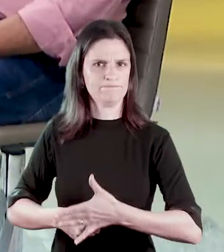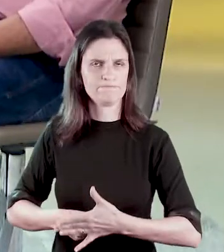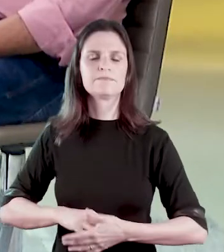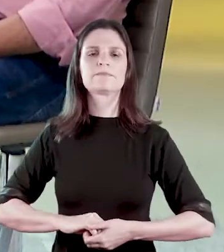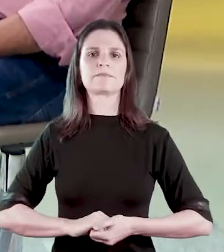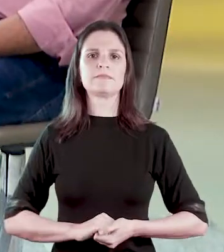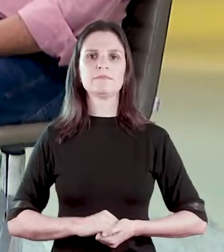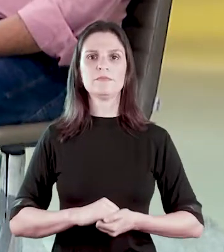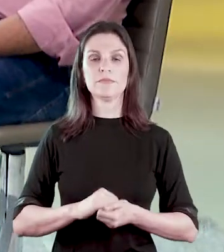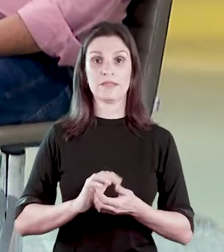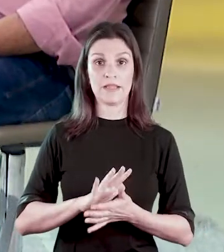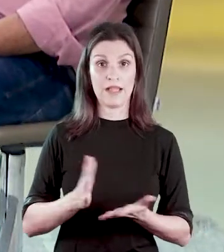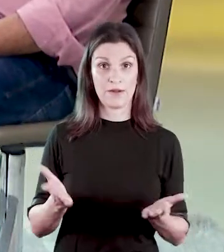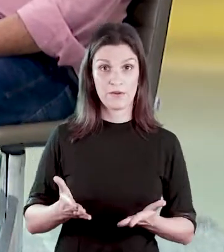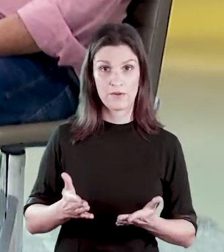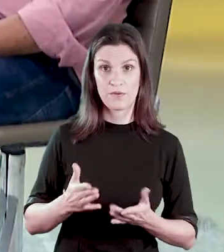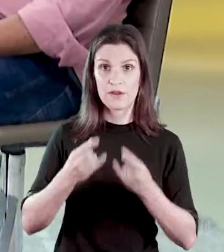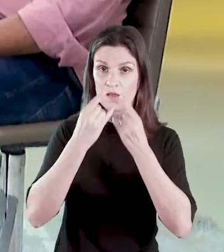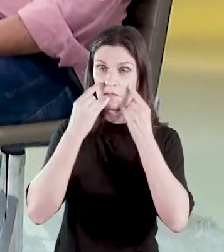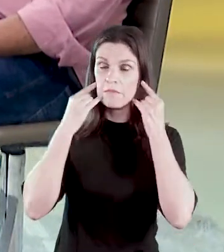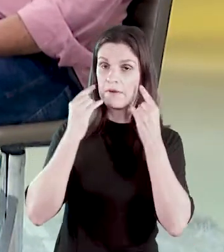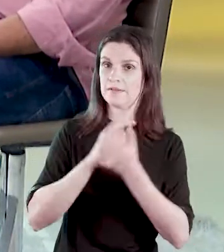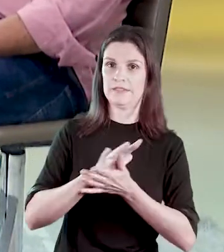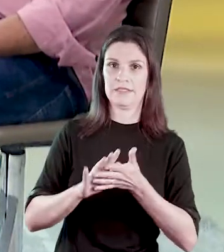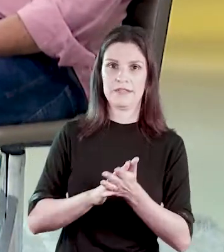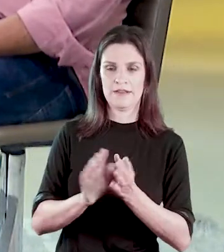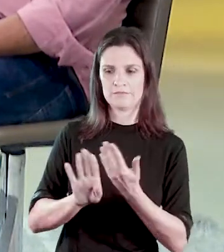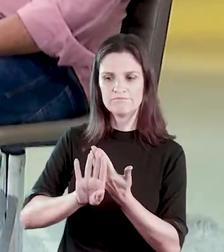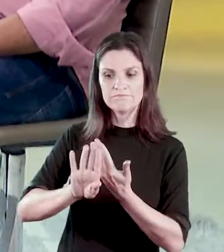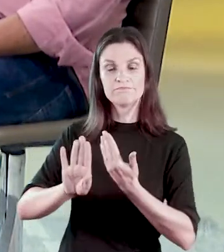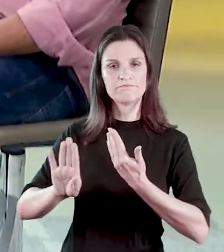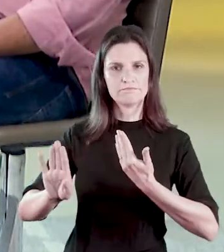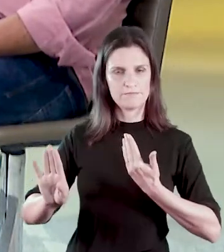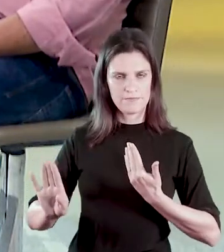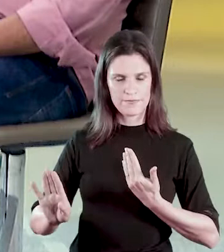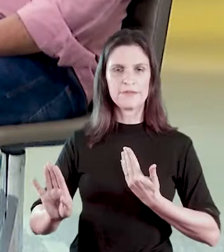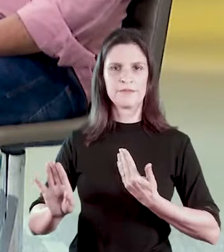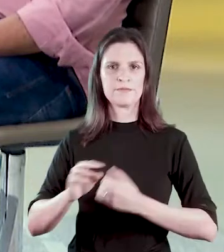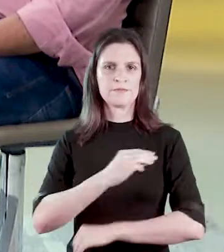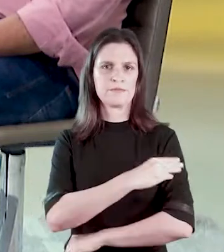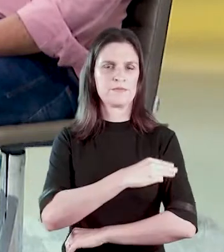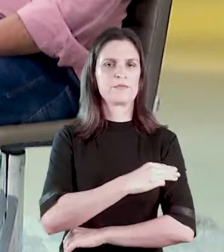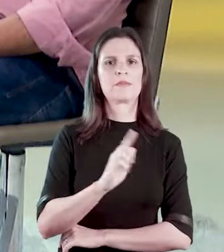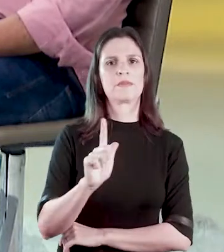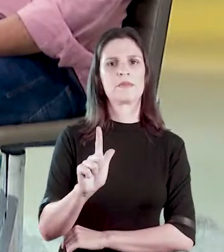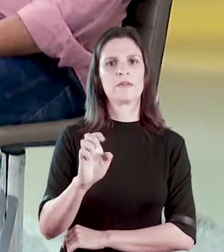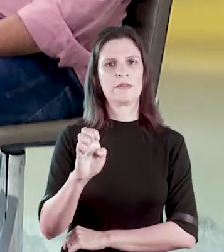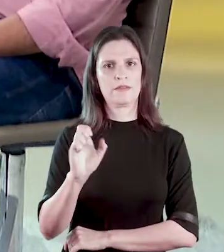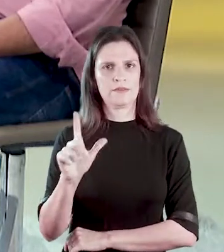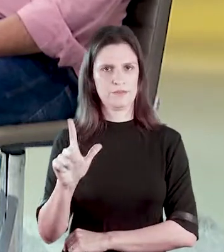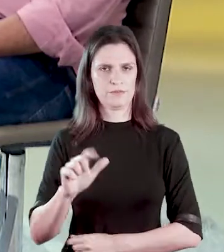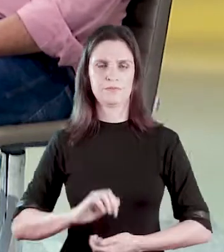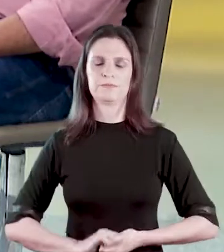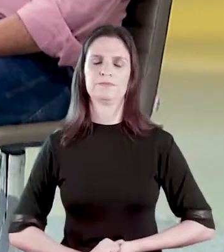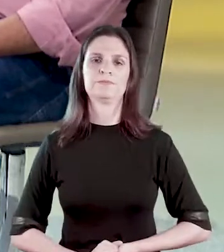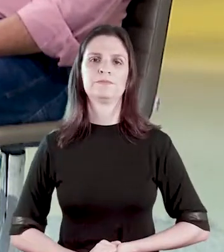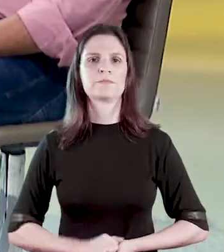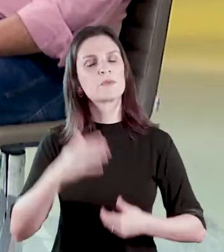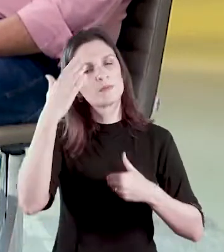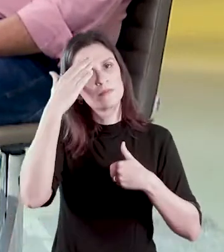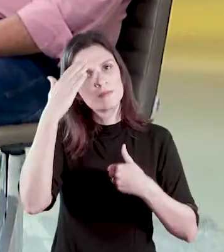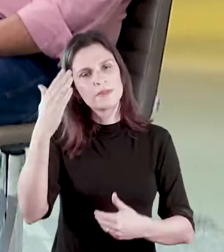Lembrando que estamos sem máscara somente eu e o vereador mantendo um certo distanciamento a previsão do álcool em gel